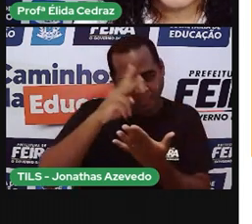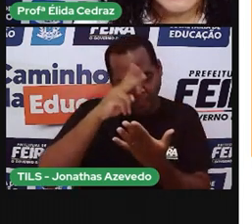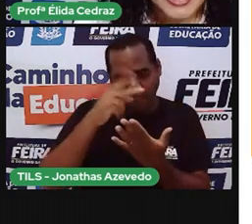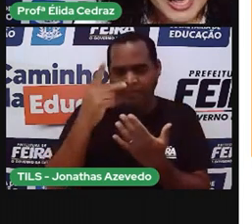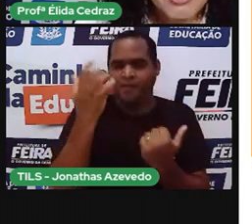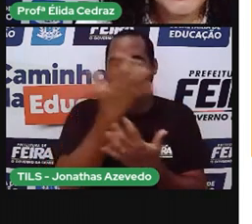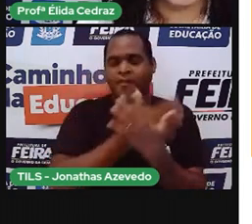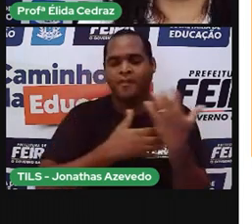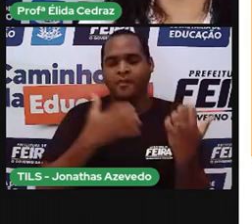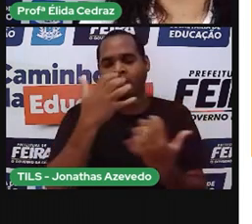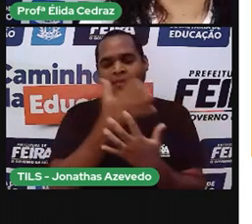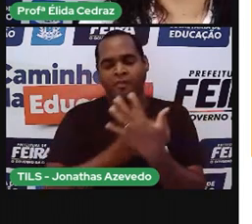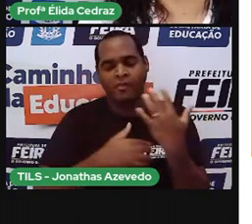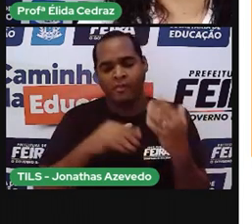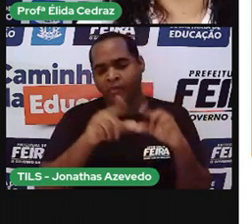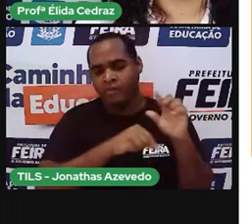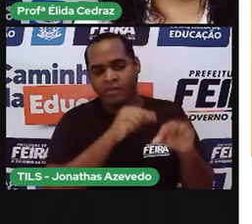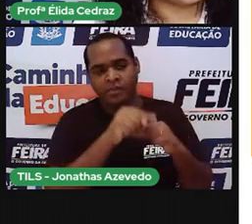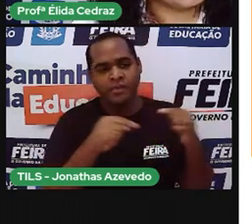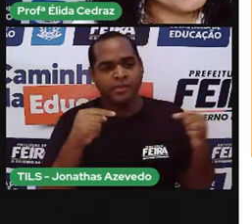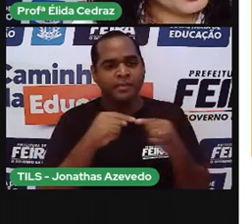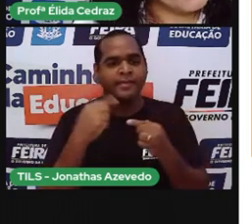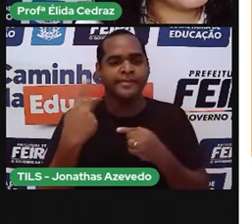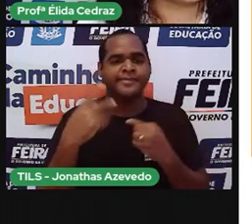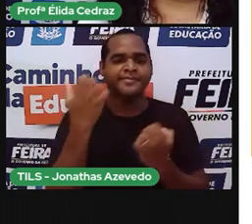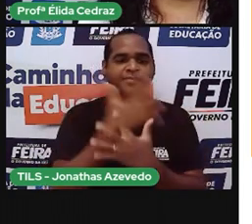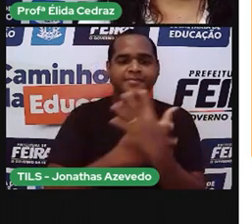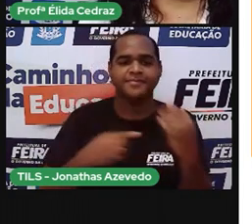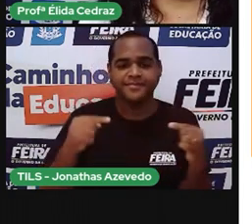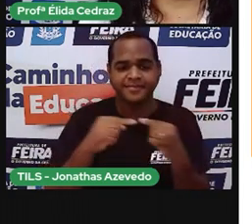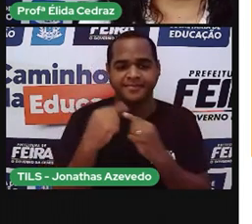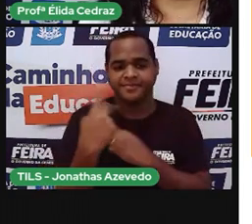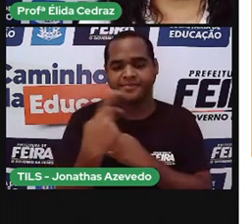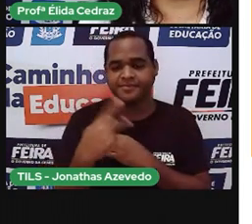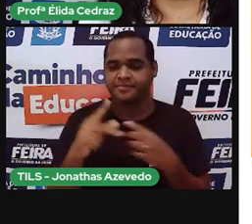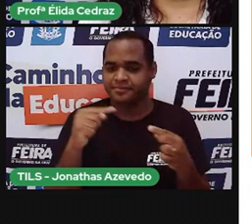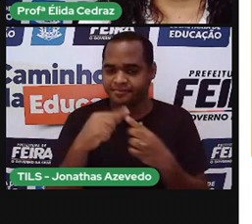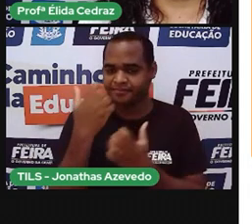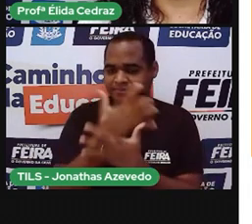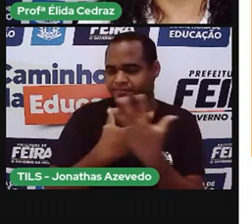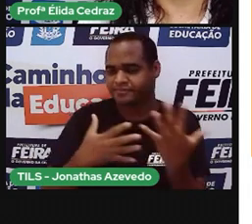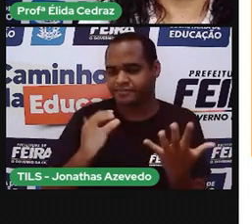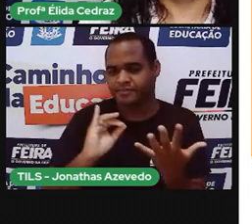vocês cantavam que fala sobre instrumentos musicais?